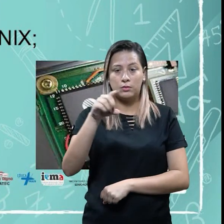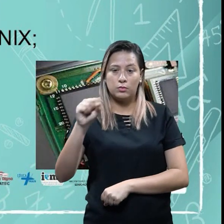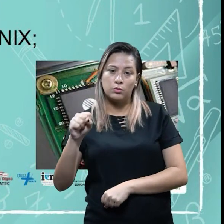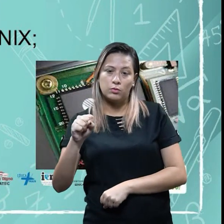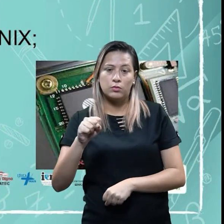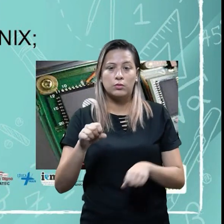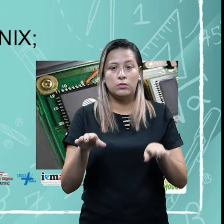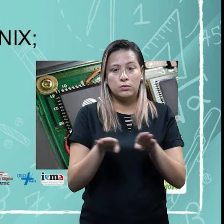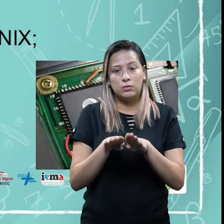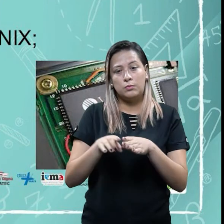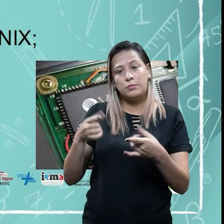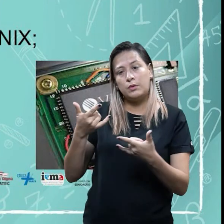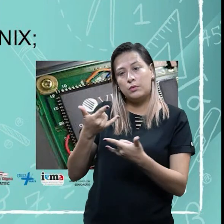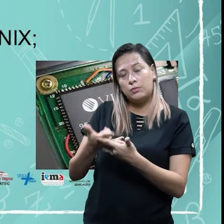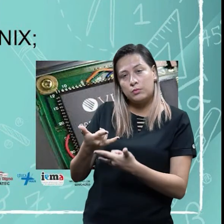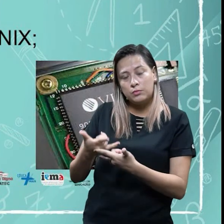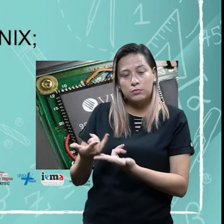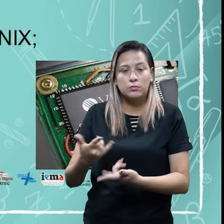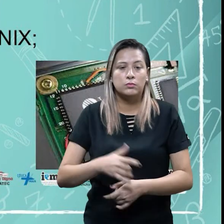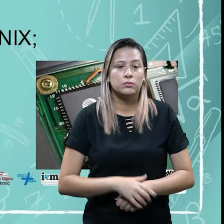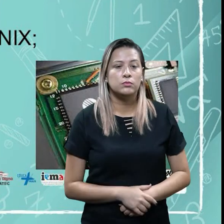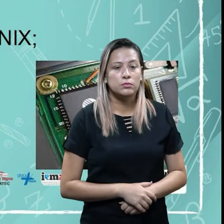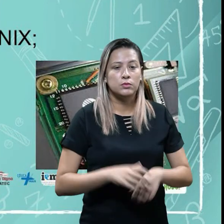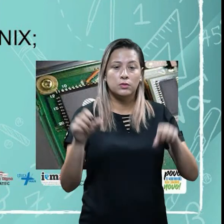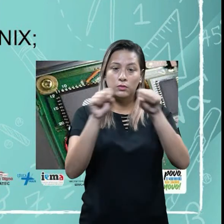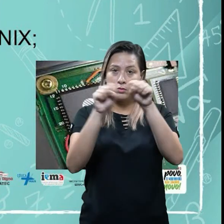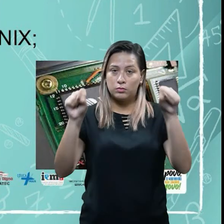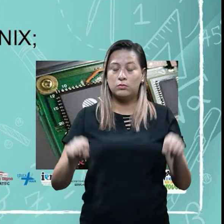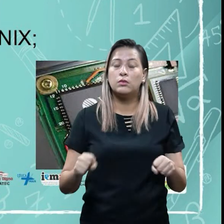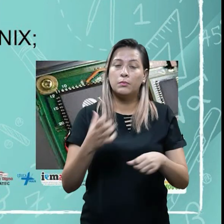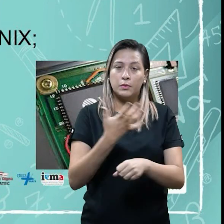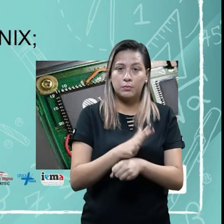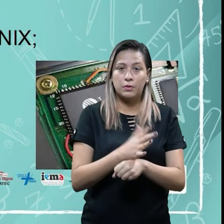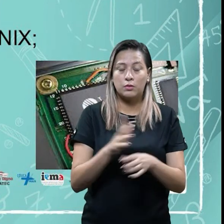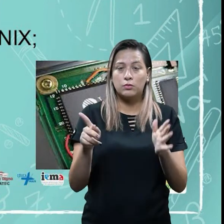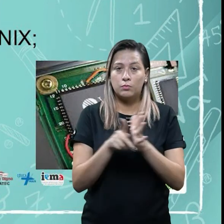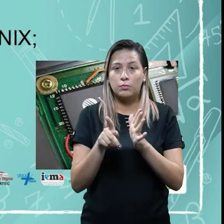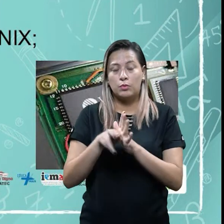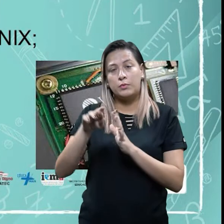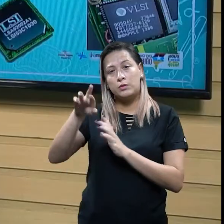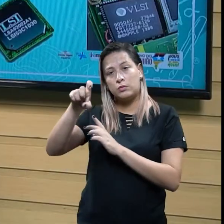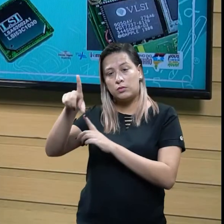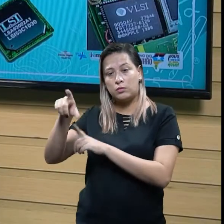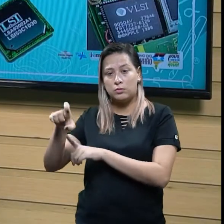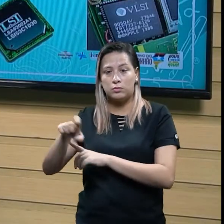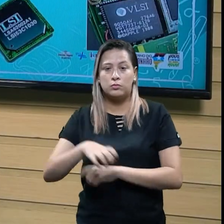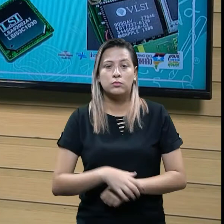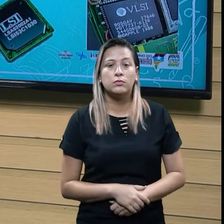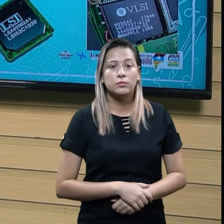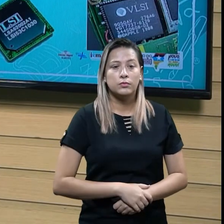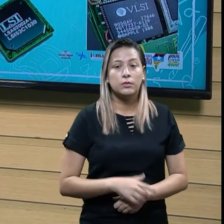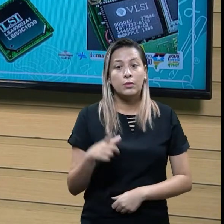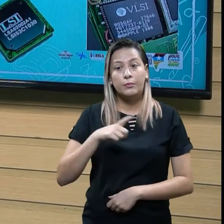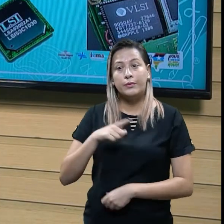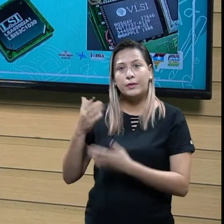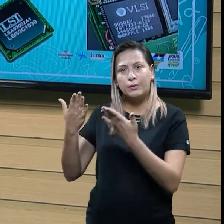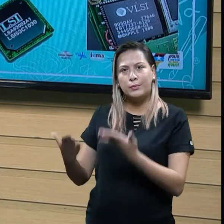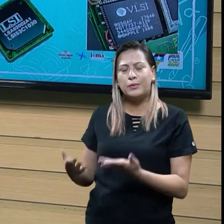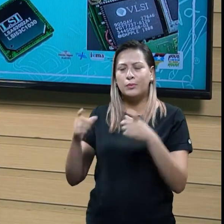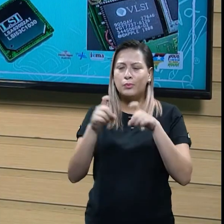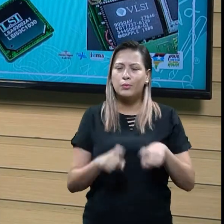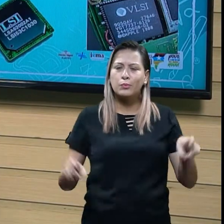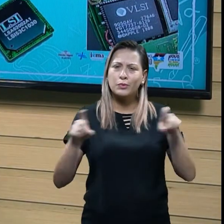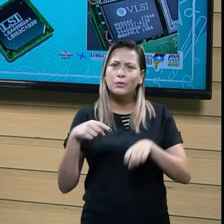Unix, sistemas operacionais de rede e a microprogramação. Aqui é que nós temos realmente os computadores que a